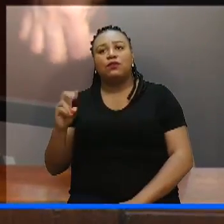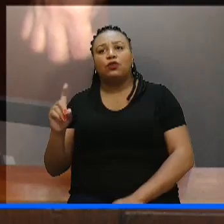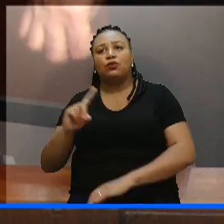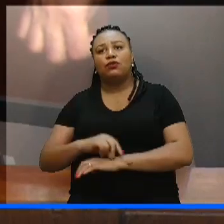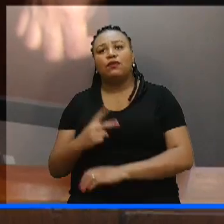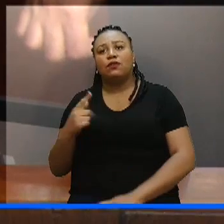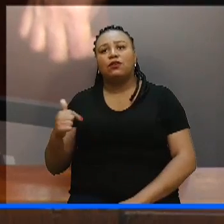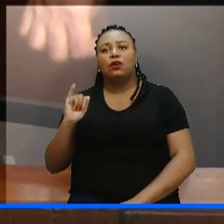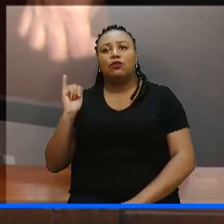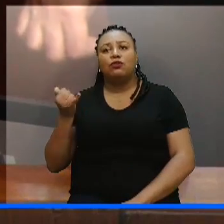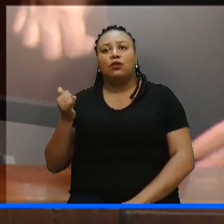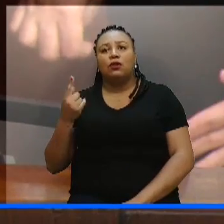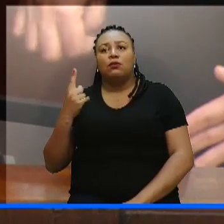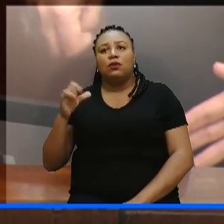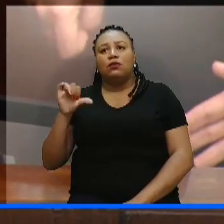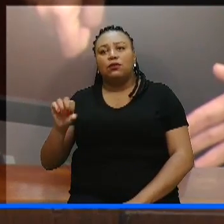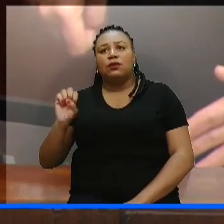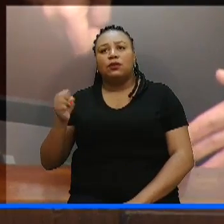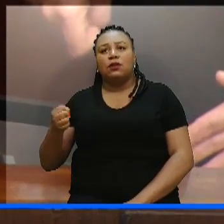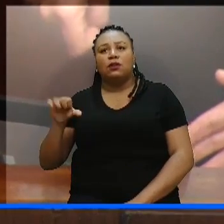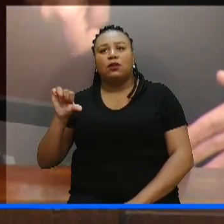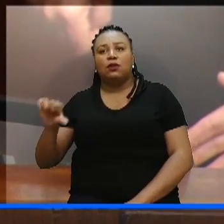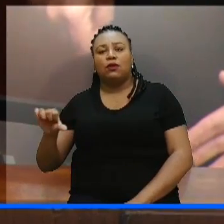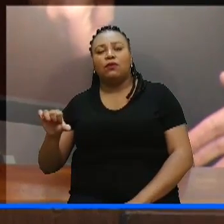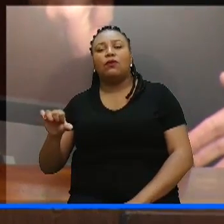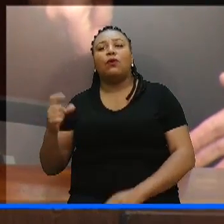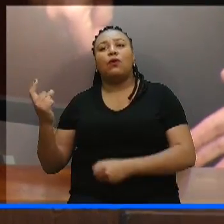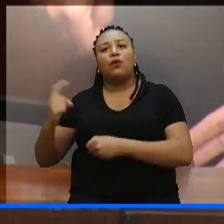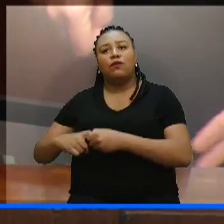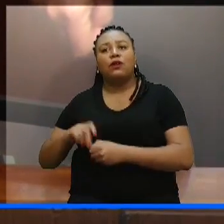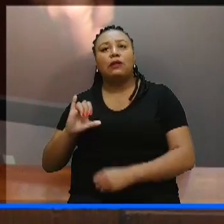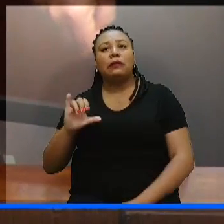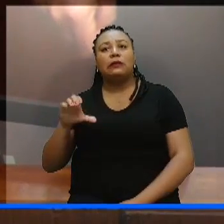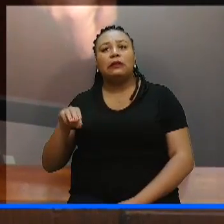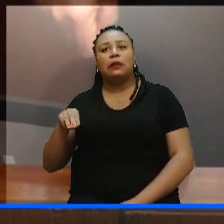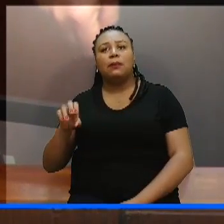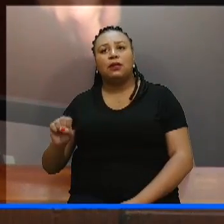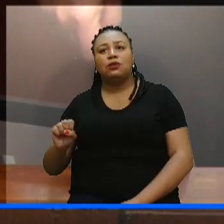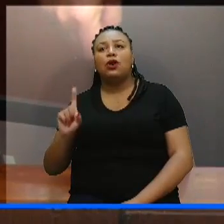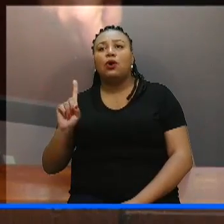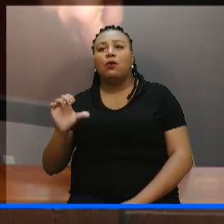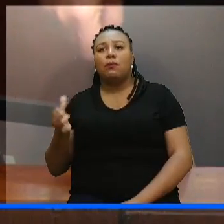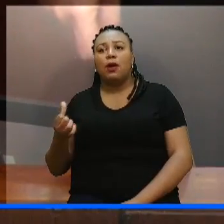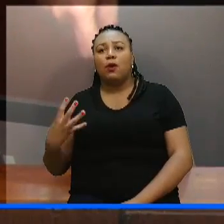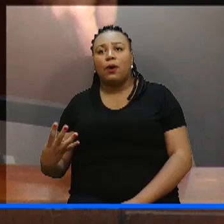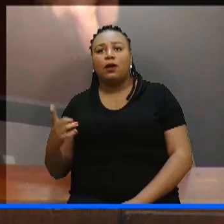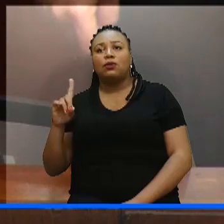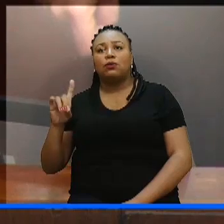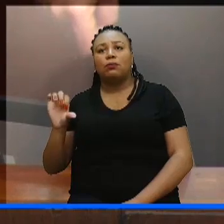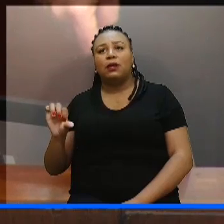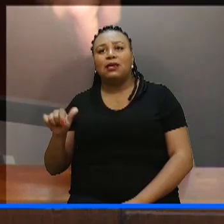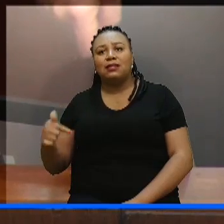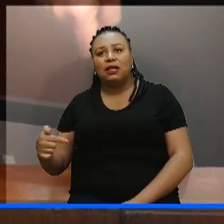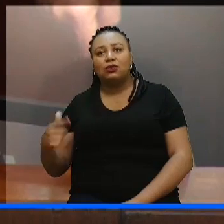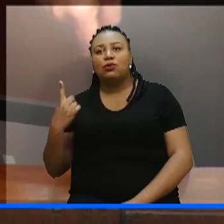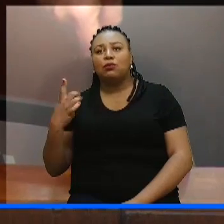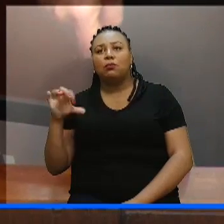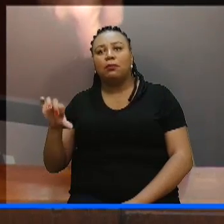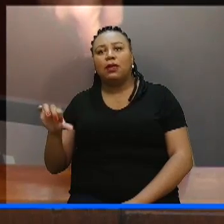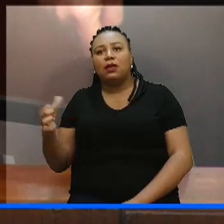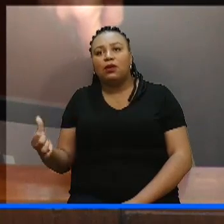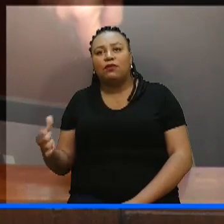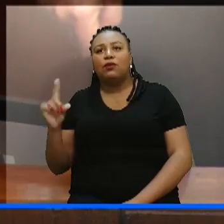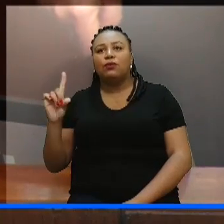de 27 de janeiro de 1989 os convênios ms-164 16 7 e 16 9